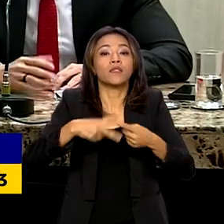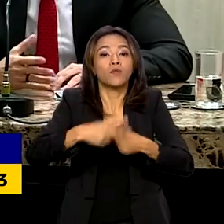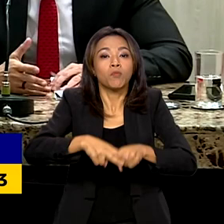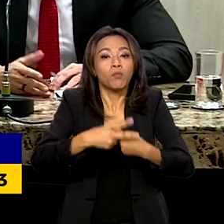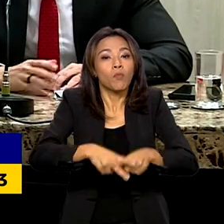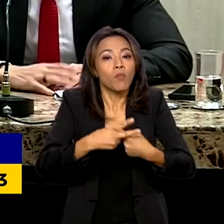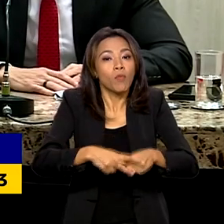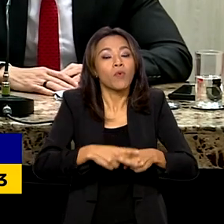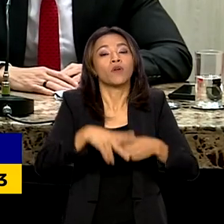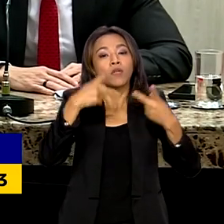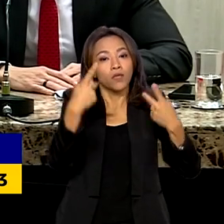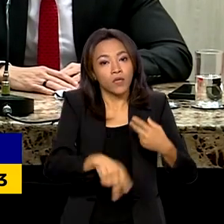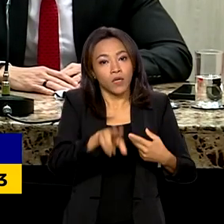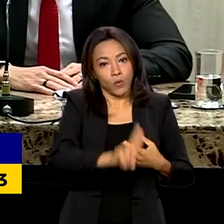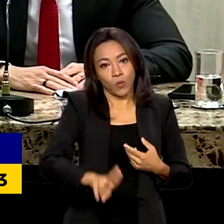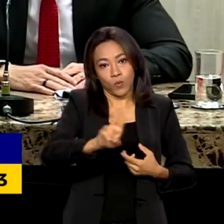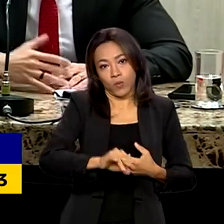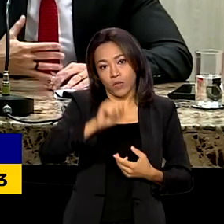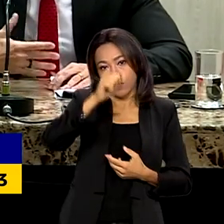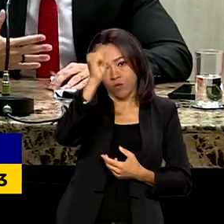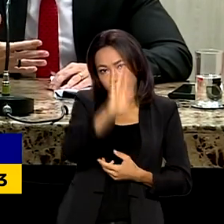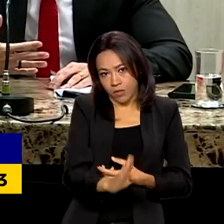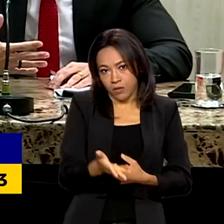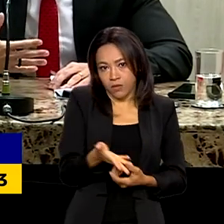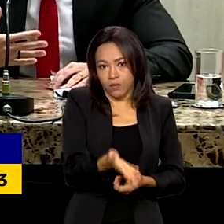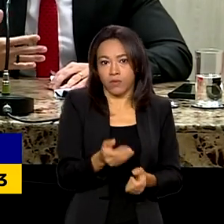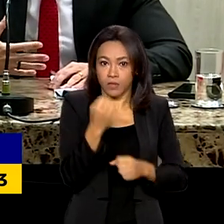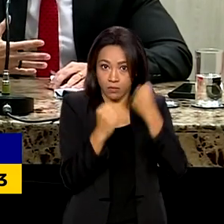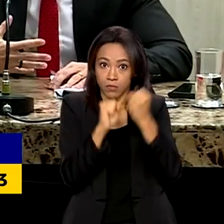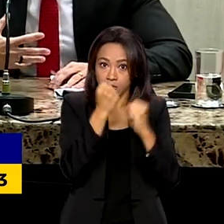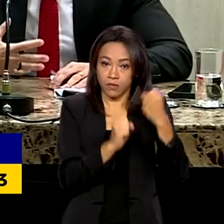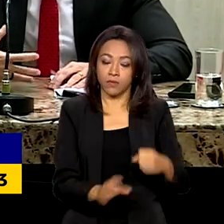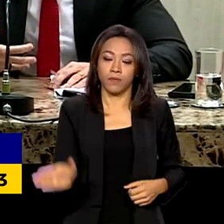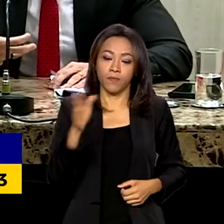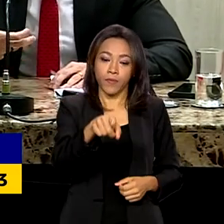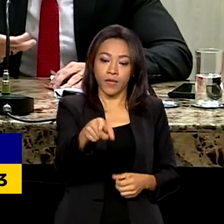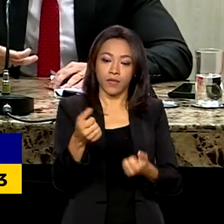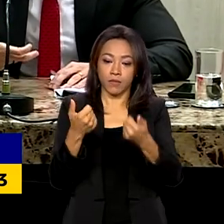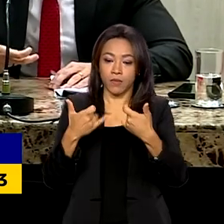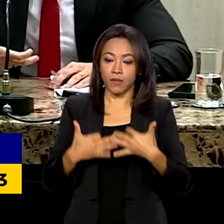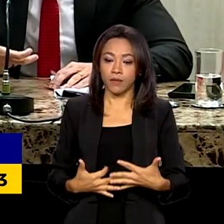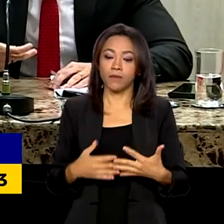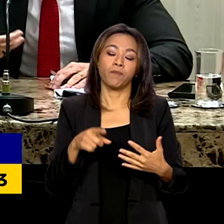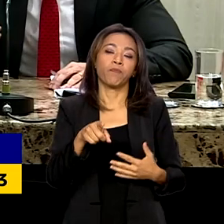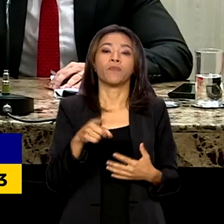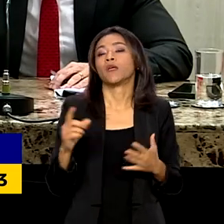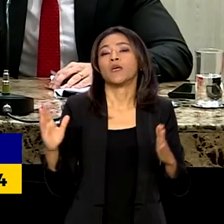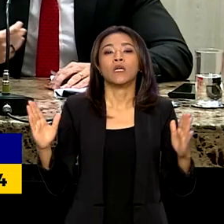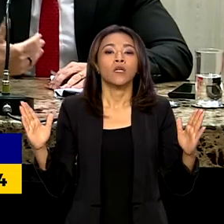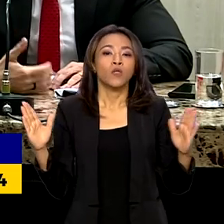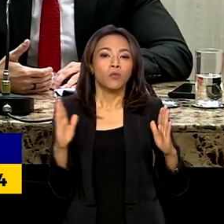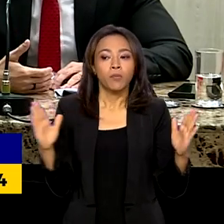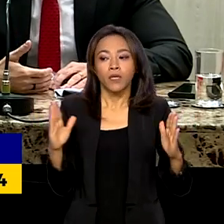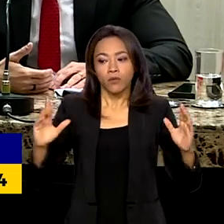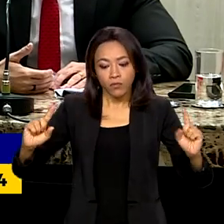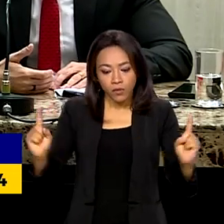Há uma perspectiva de que o programa tenha uma efetividade, né, em um espaço temporal muito menor do que nós prevíamos.